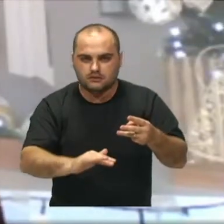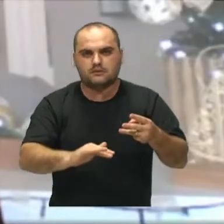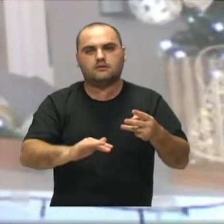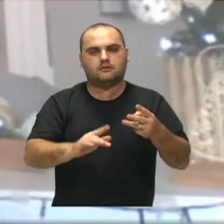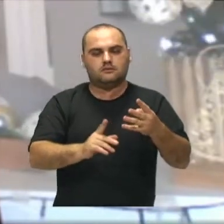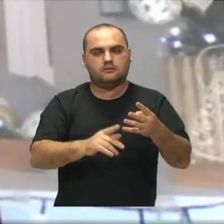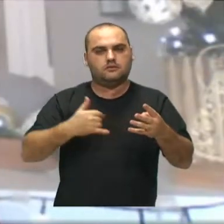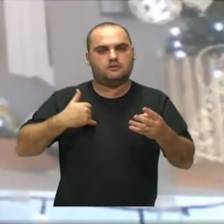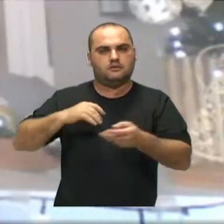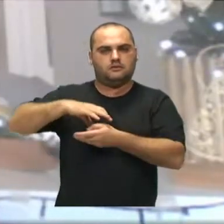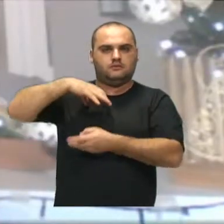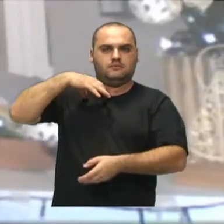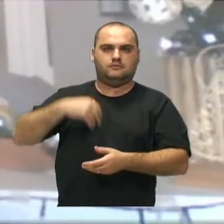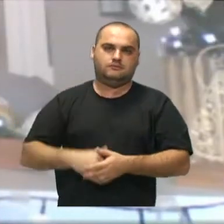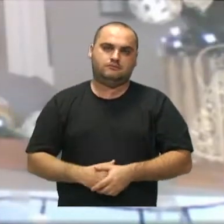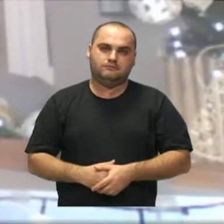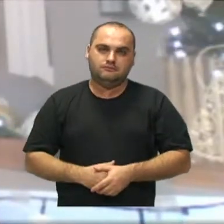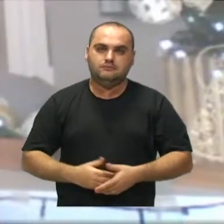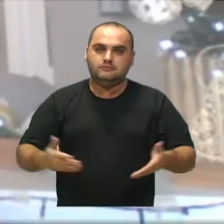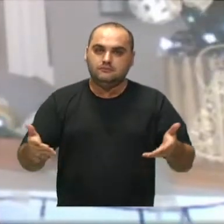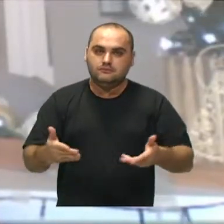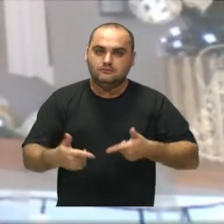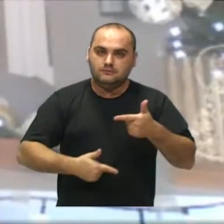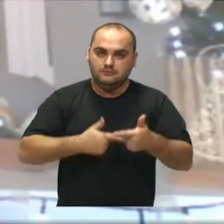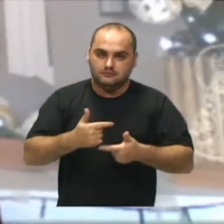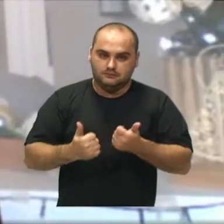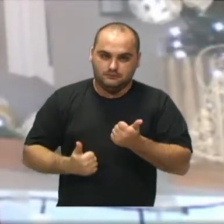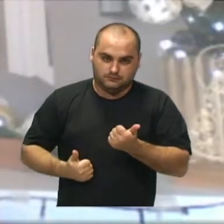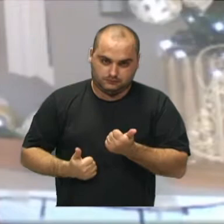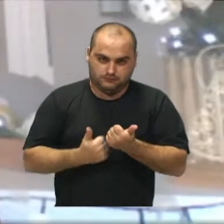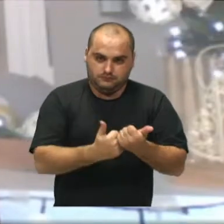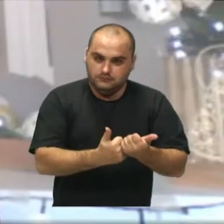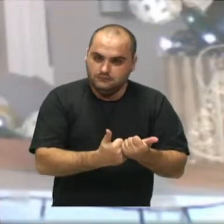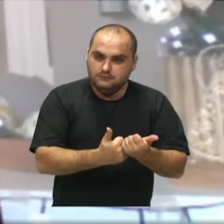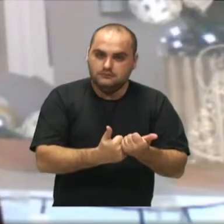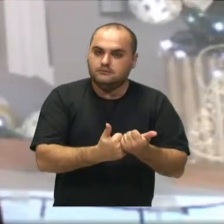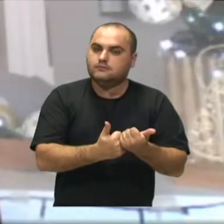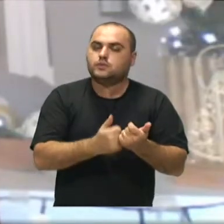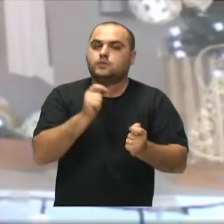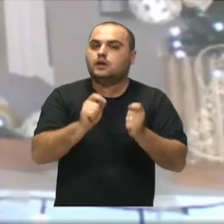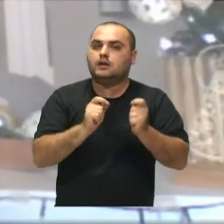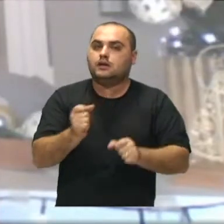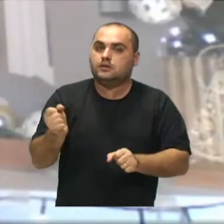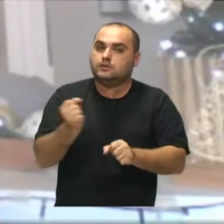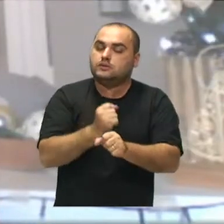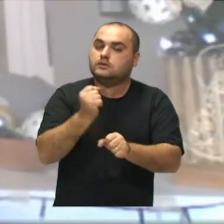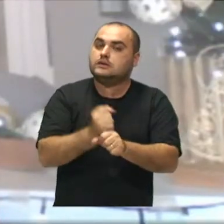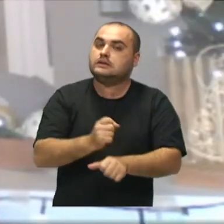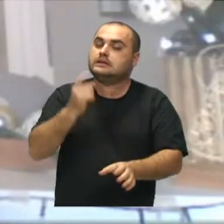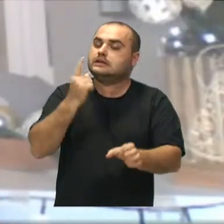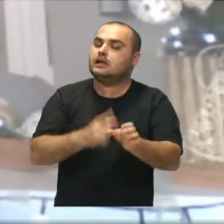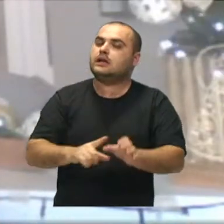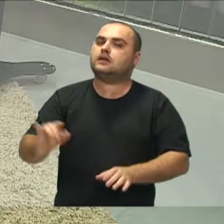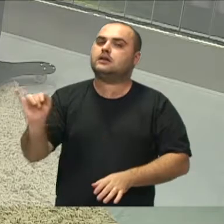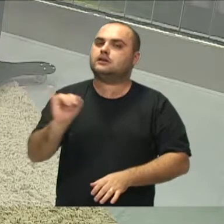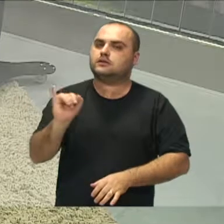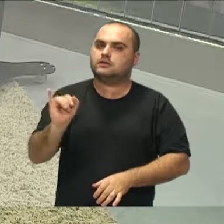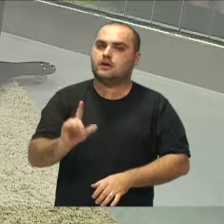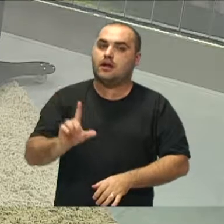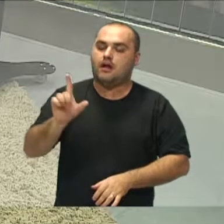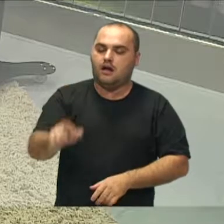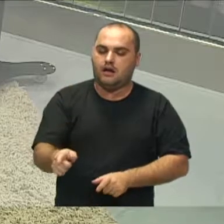os idosos, e agora, né, um trabalho também de apoio. Quando eu falo assim na construção da Itajaí, eu quero dizer na parte